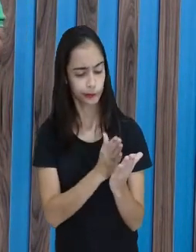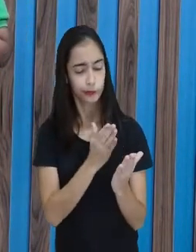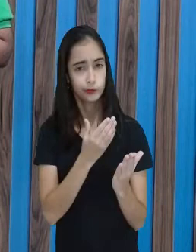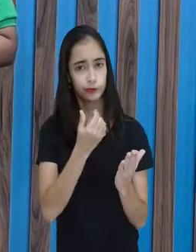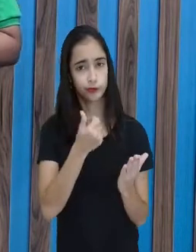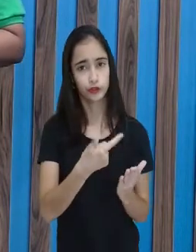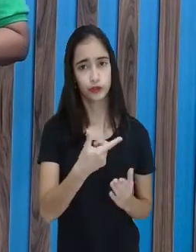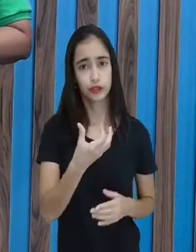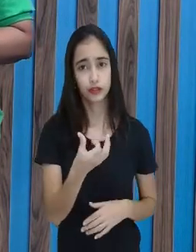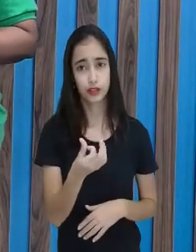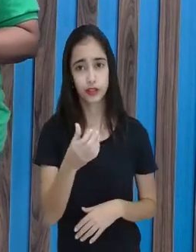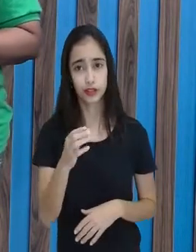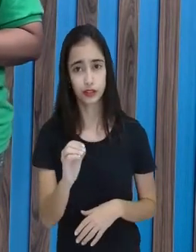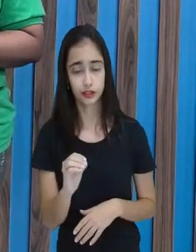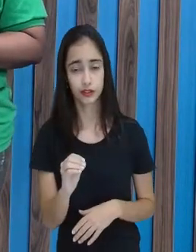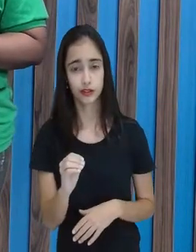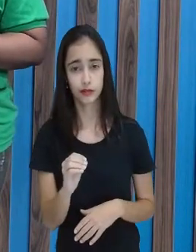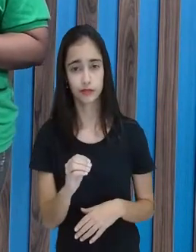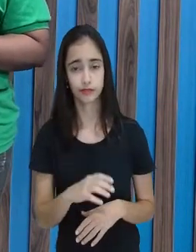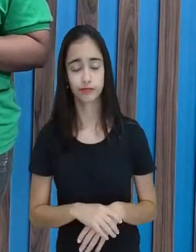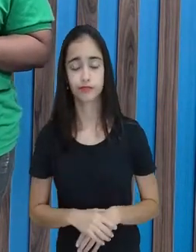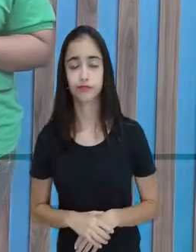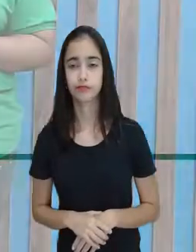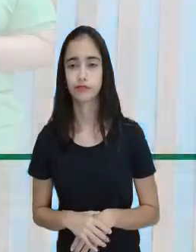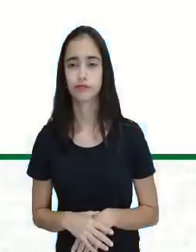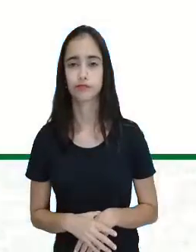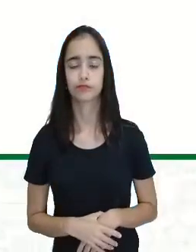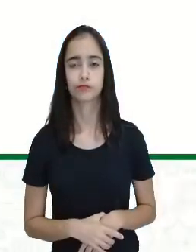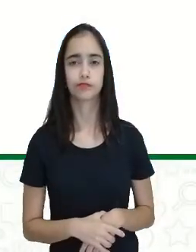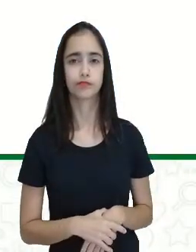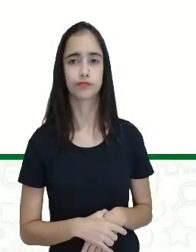de português recomendou.